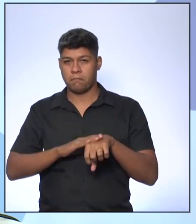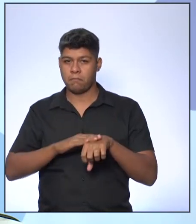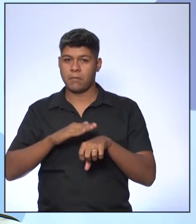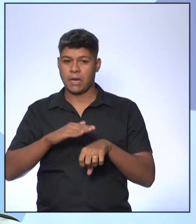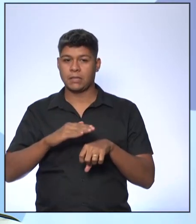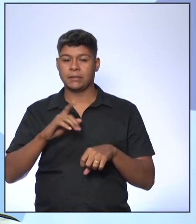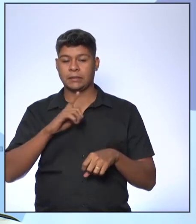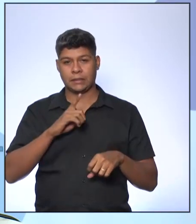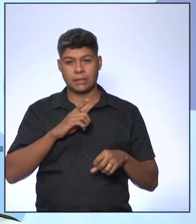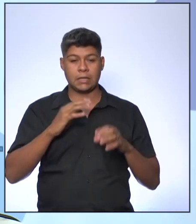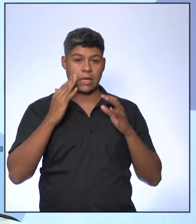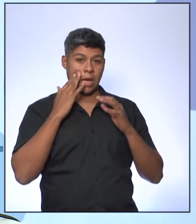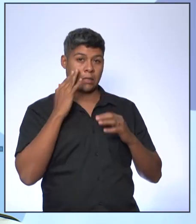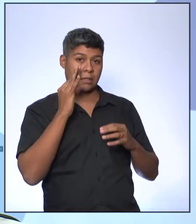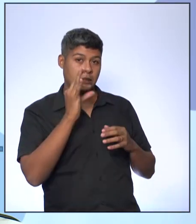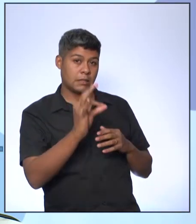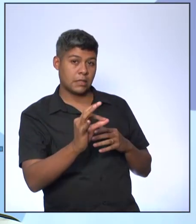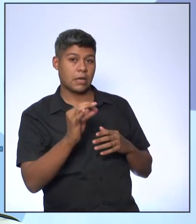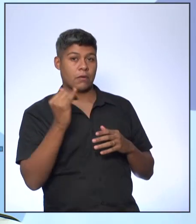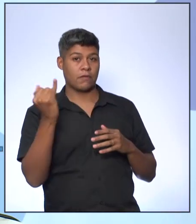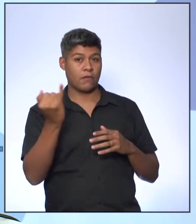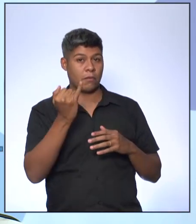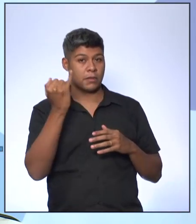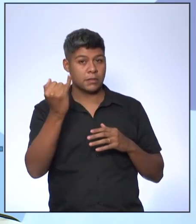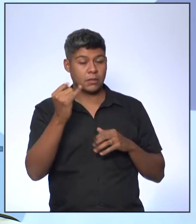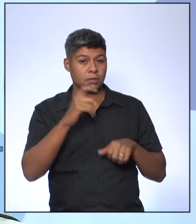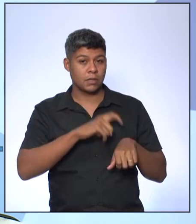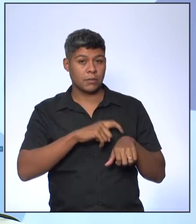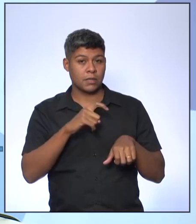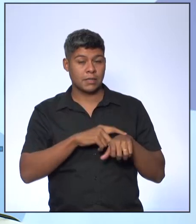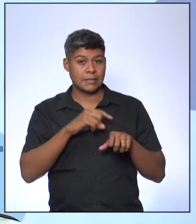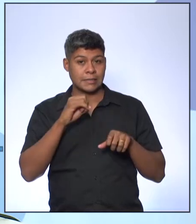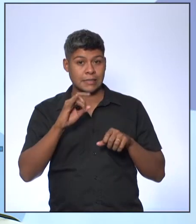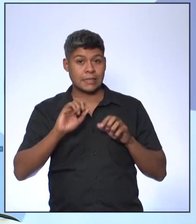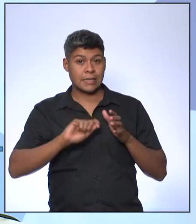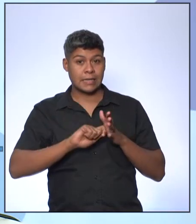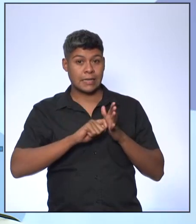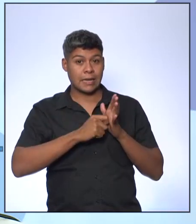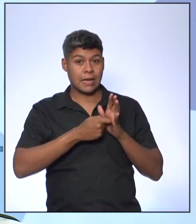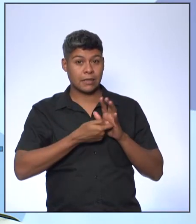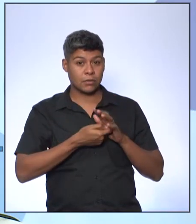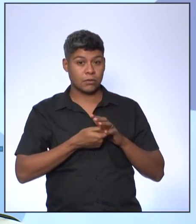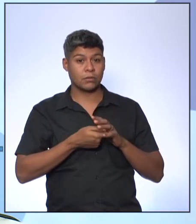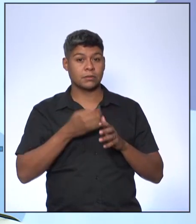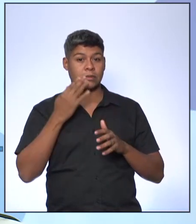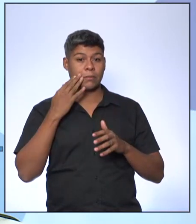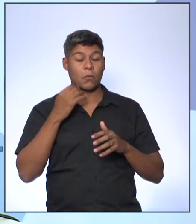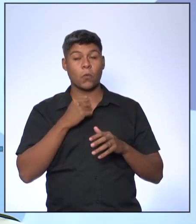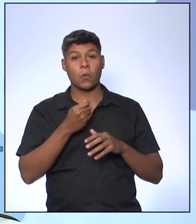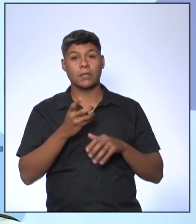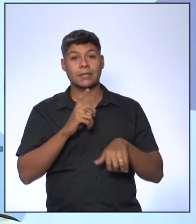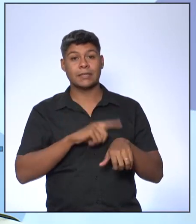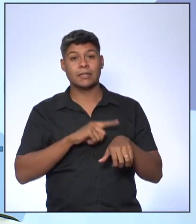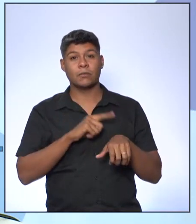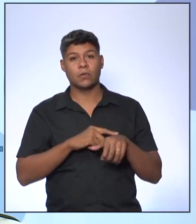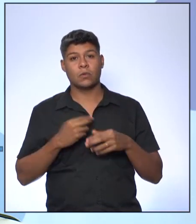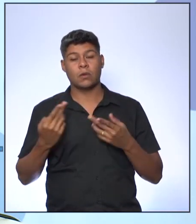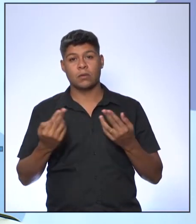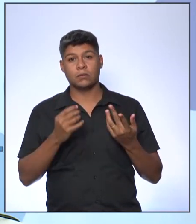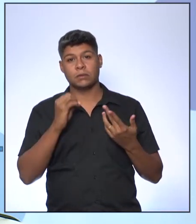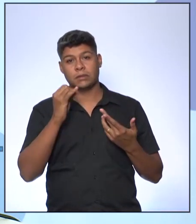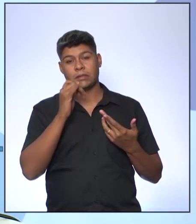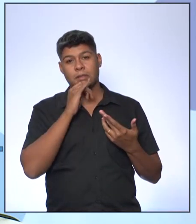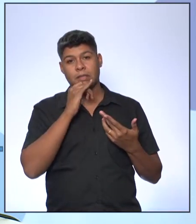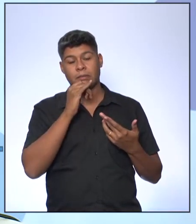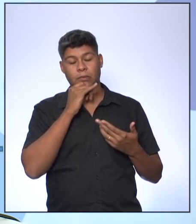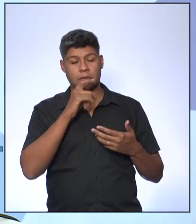Mas você deu atenção à informação temporal, né? Se eles estão ligados numa quantidade de tempo igual. Porque se você